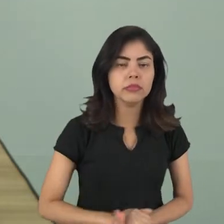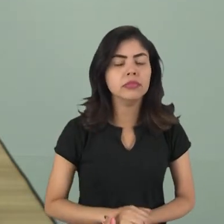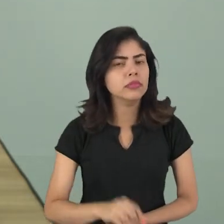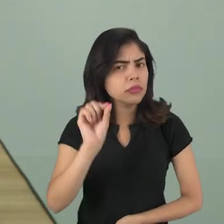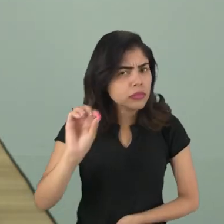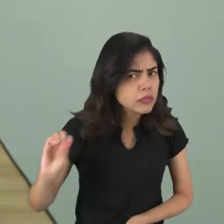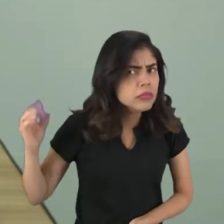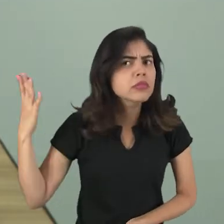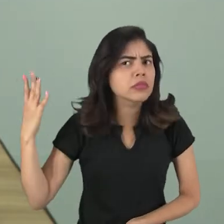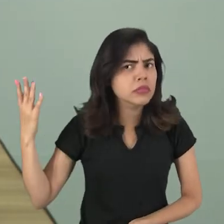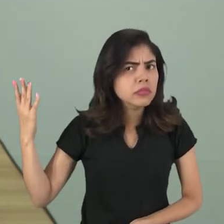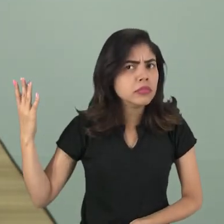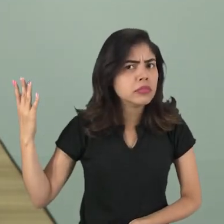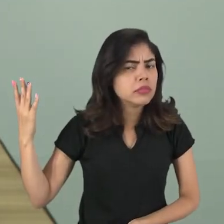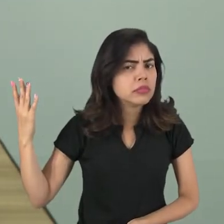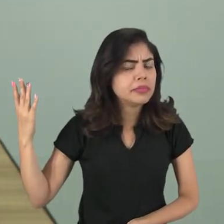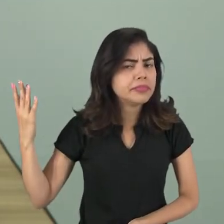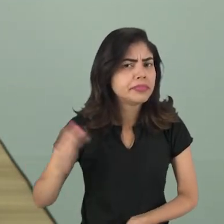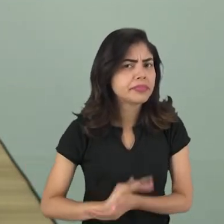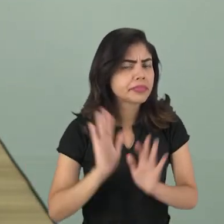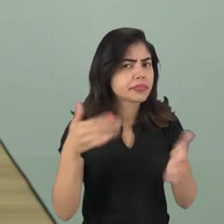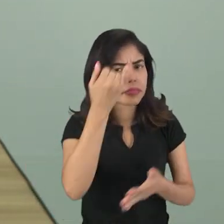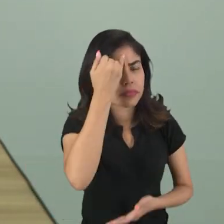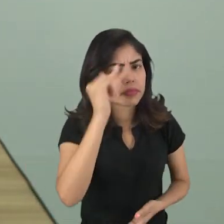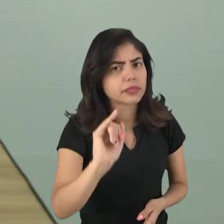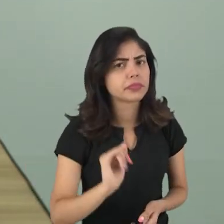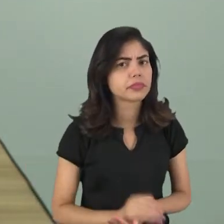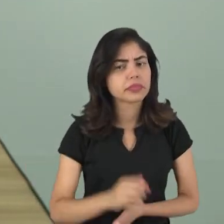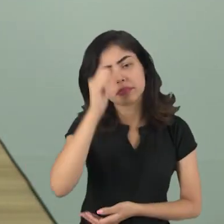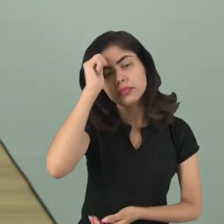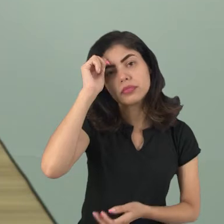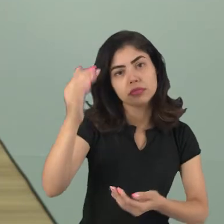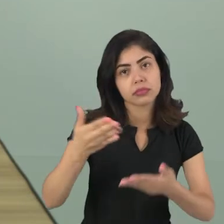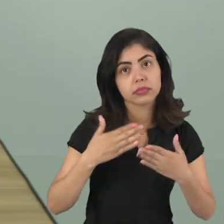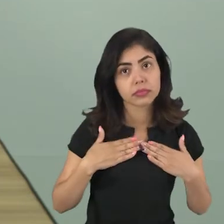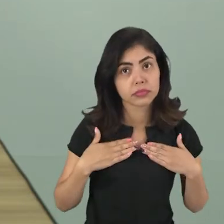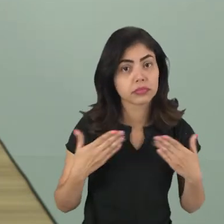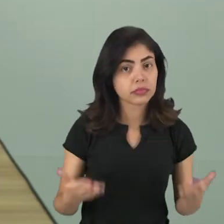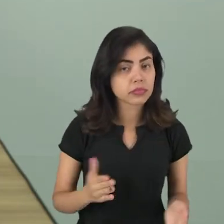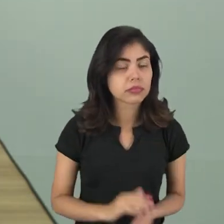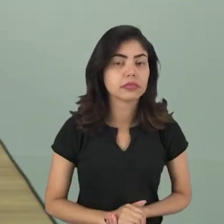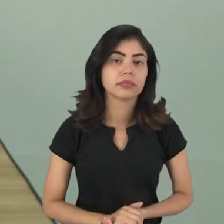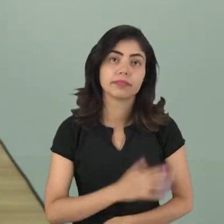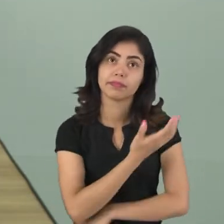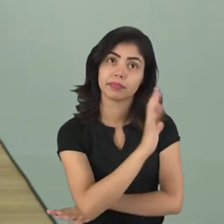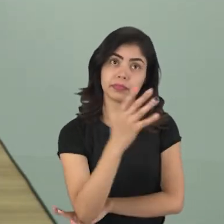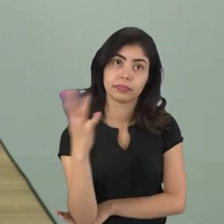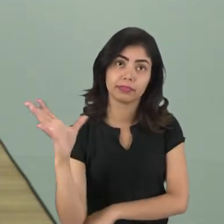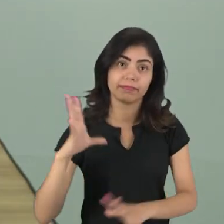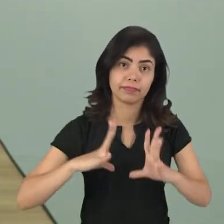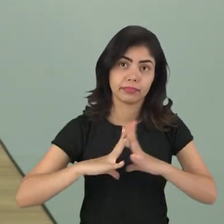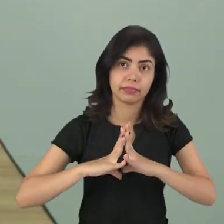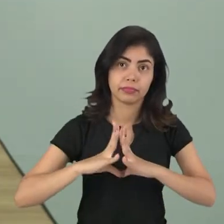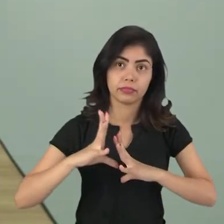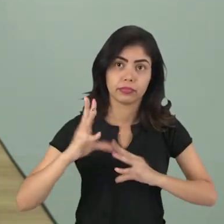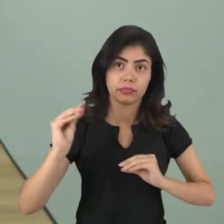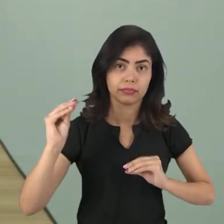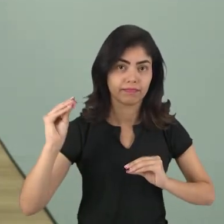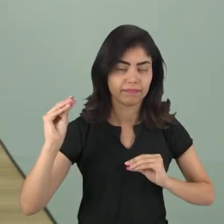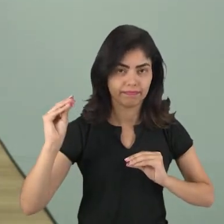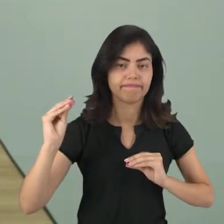só existe na Mata Atlântica. Então, vejam bem, novamente nós precisamos o quê? Analisar